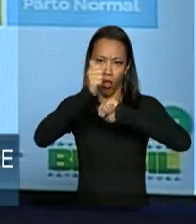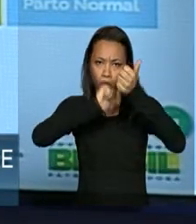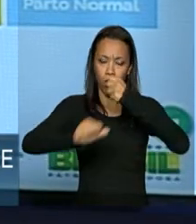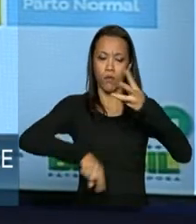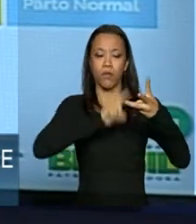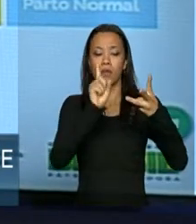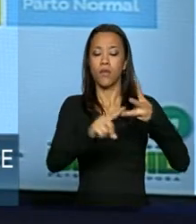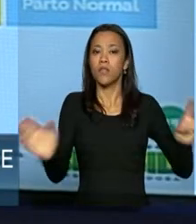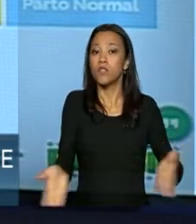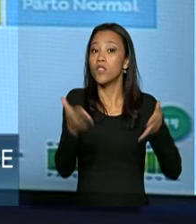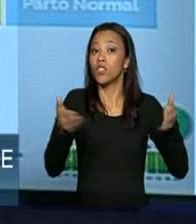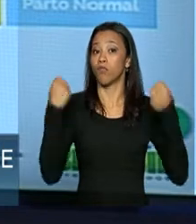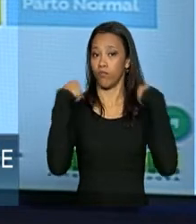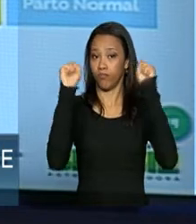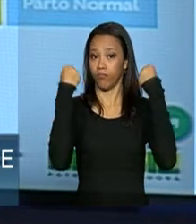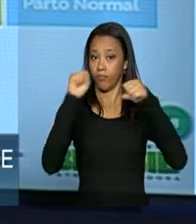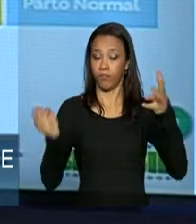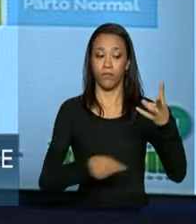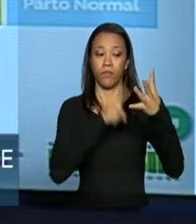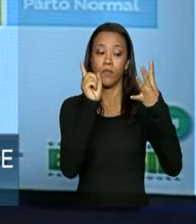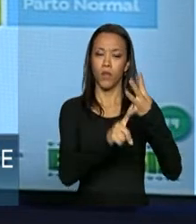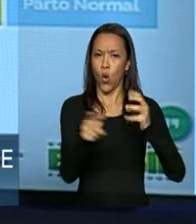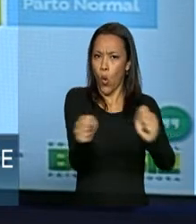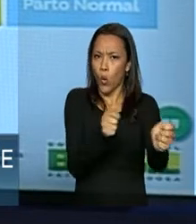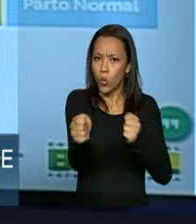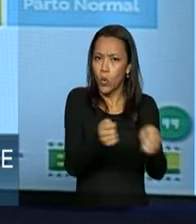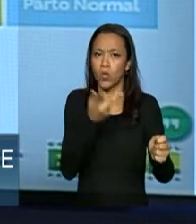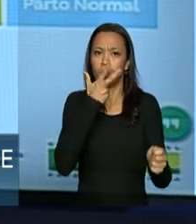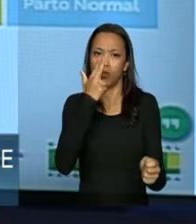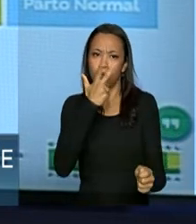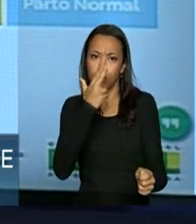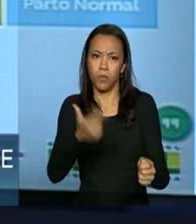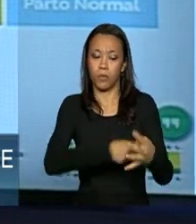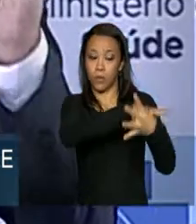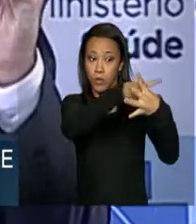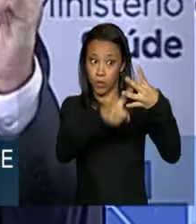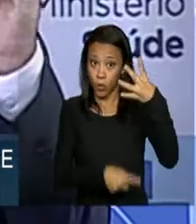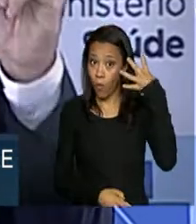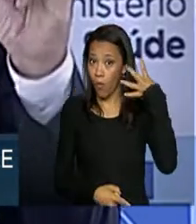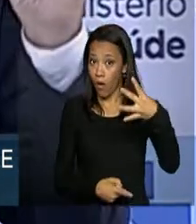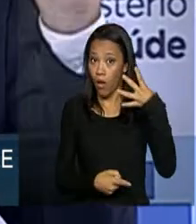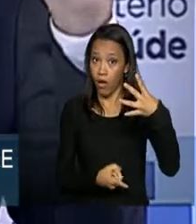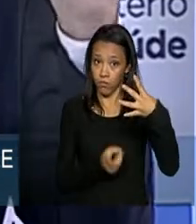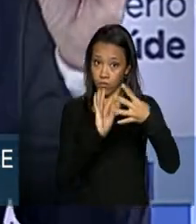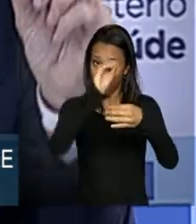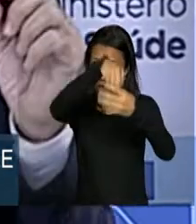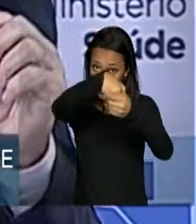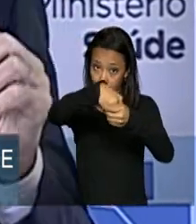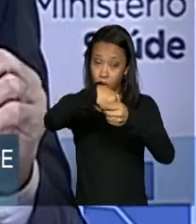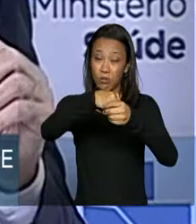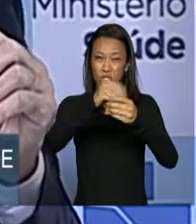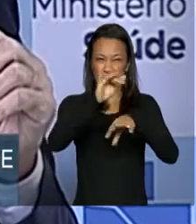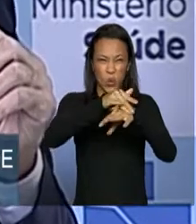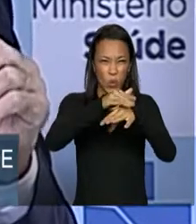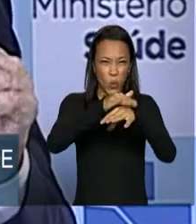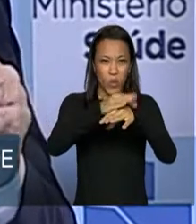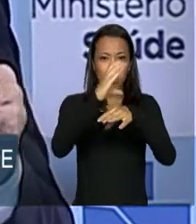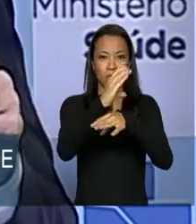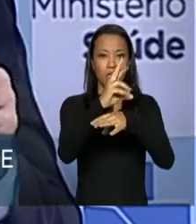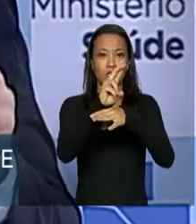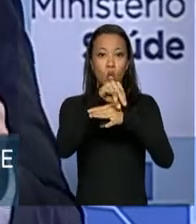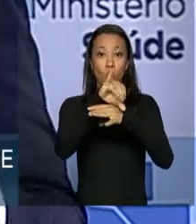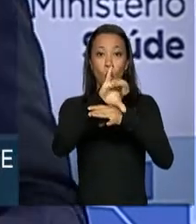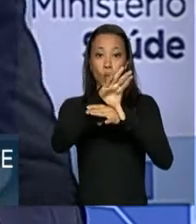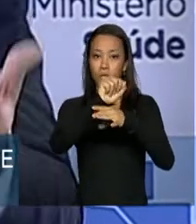à atividade física e controle do tabagismo, esses quatro sendo dentro das doenças crônicas não